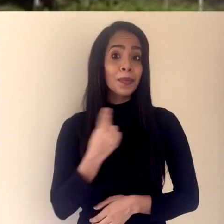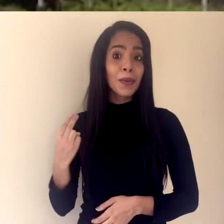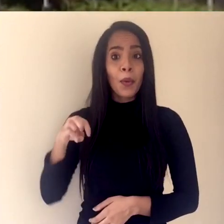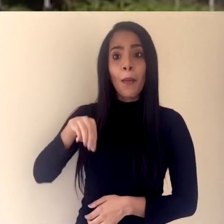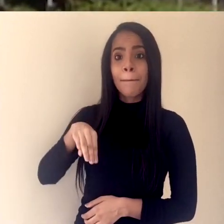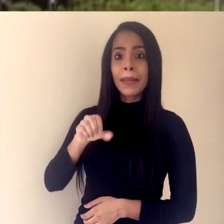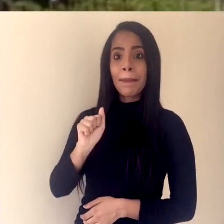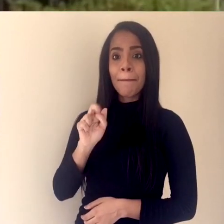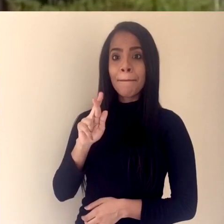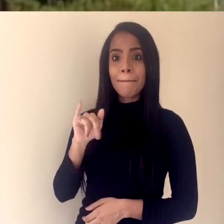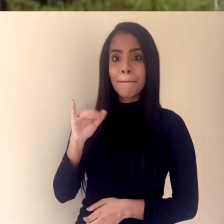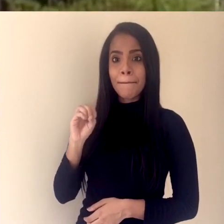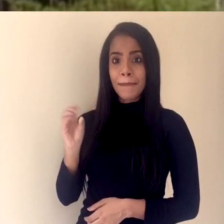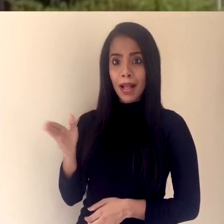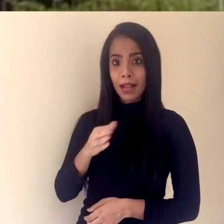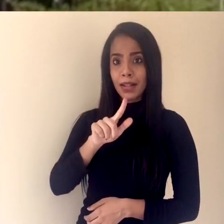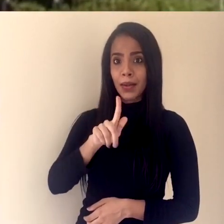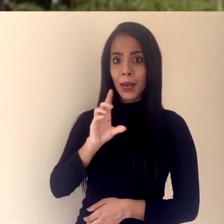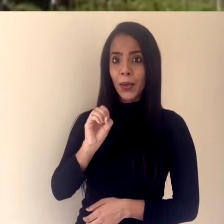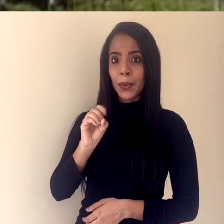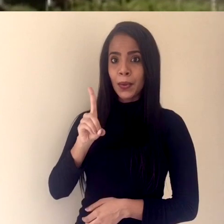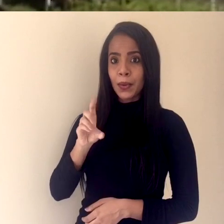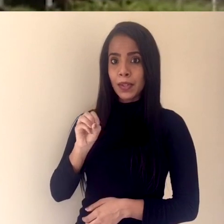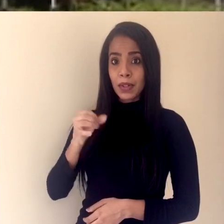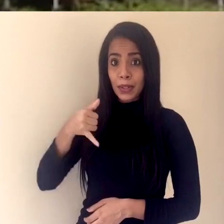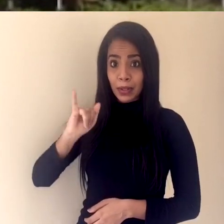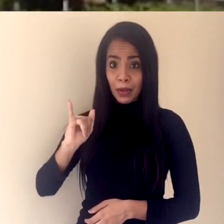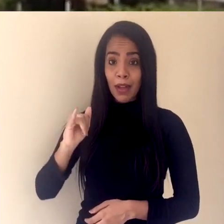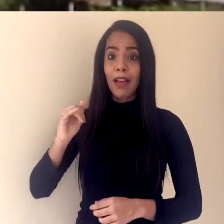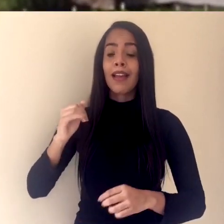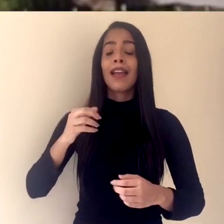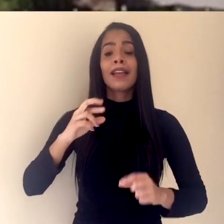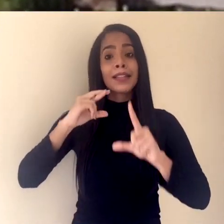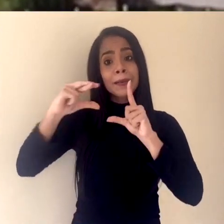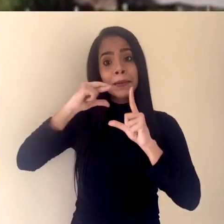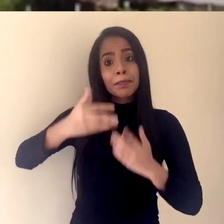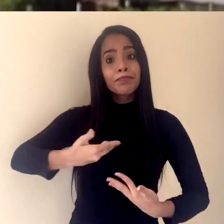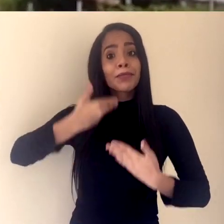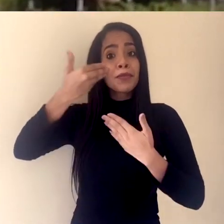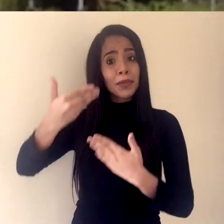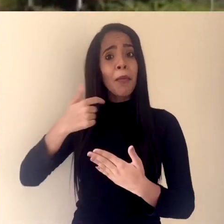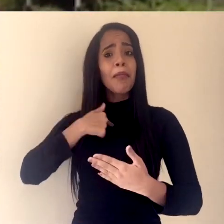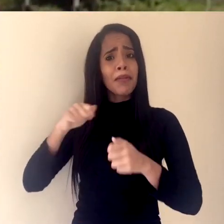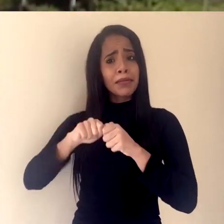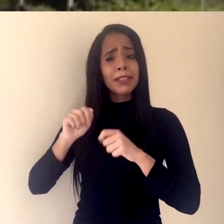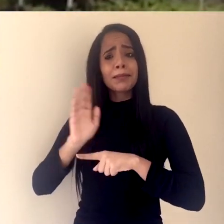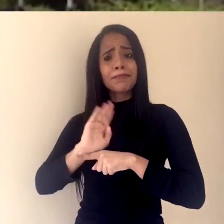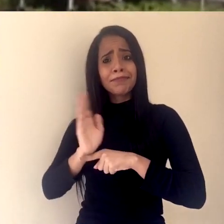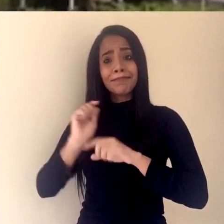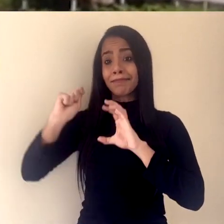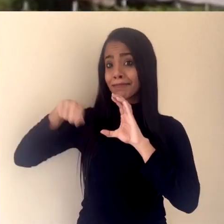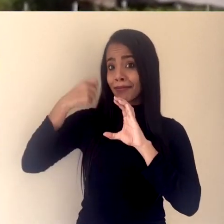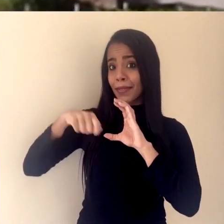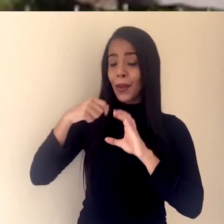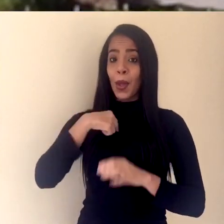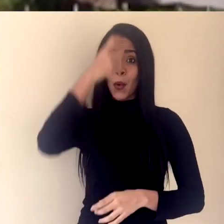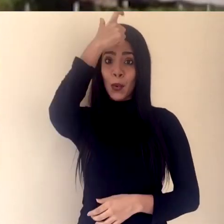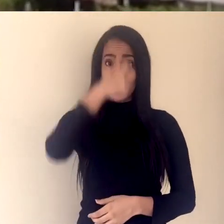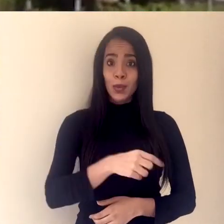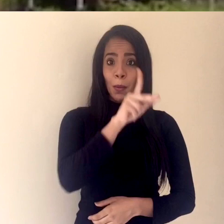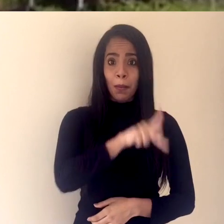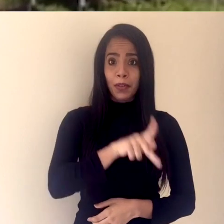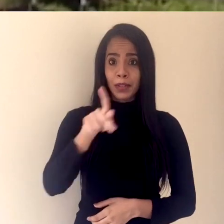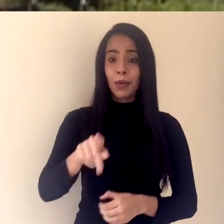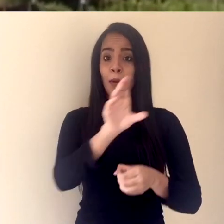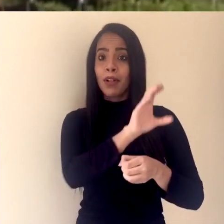Meu nome é Mário Godoy e eu estou fazendo esse vídeo a pedido da TV Caatinga. Eu sou professor do Colegiado de Engenharia de Computação da